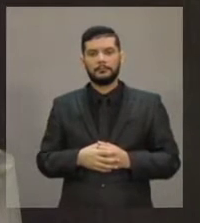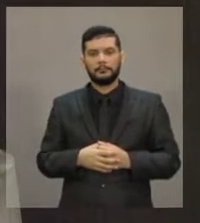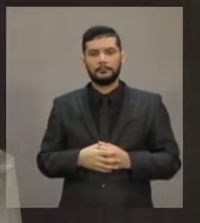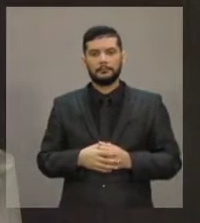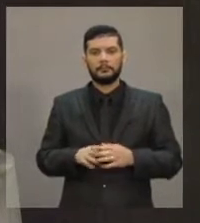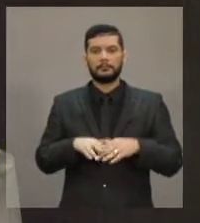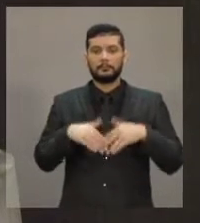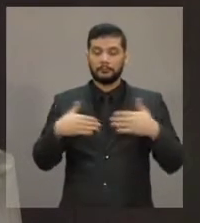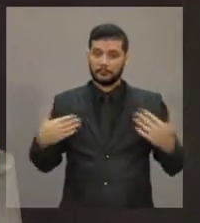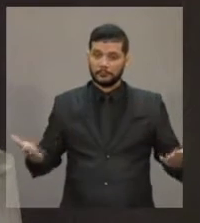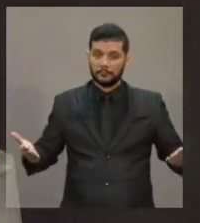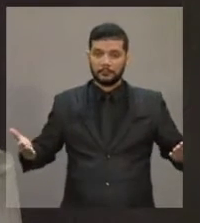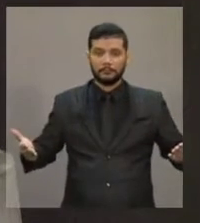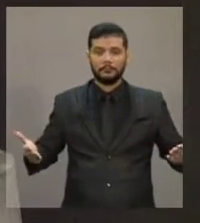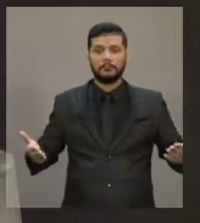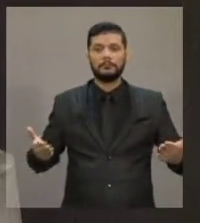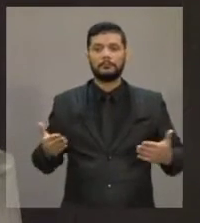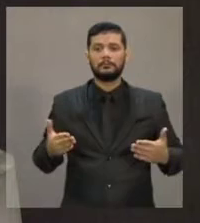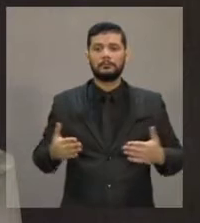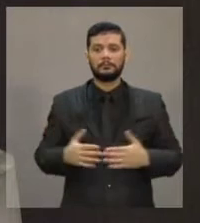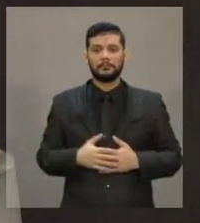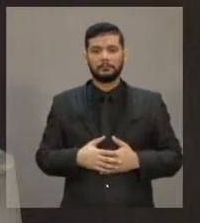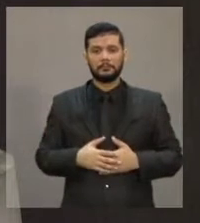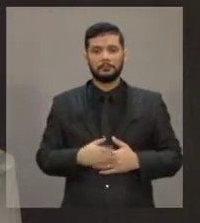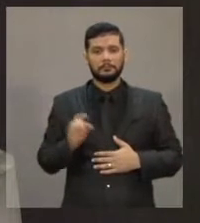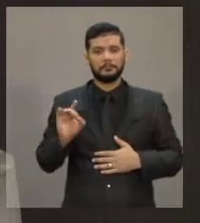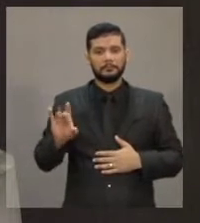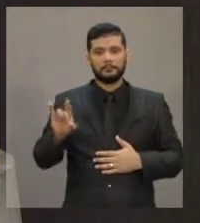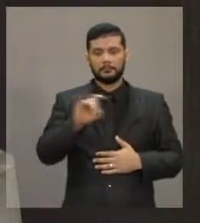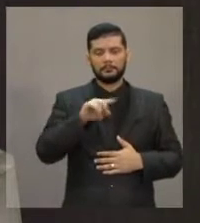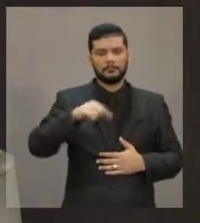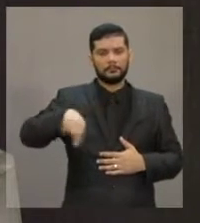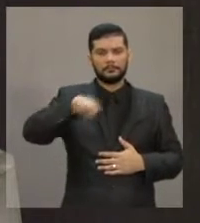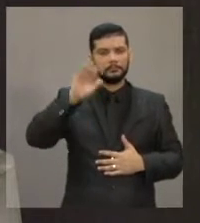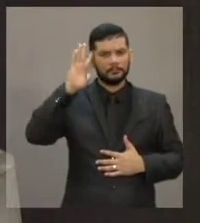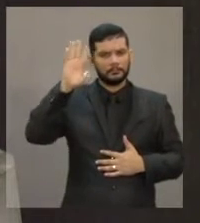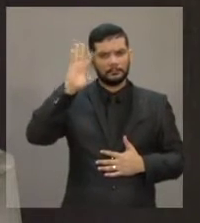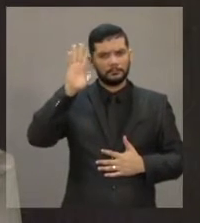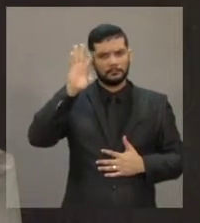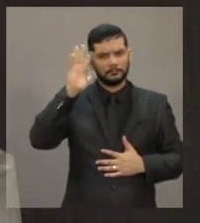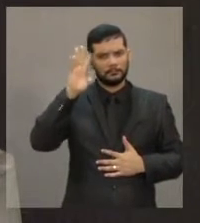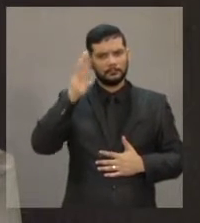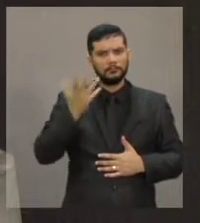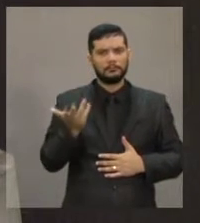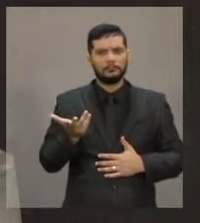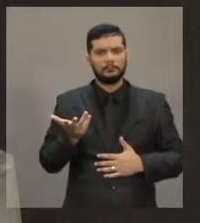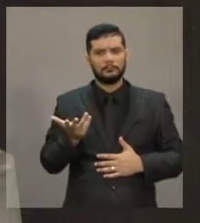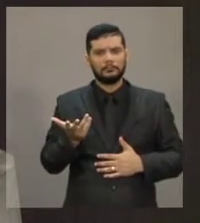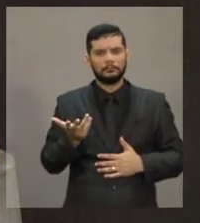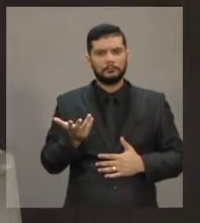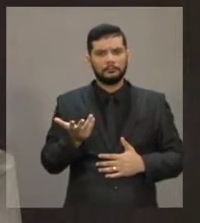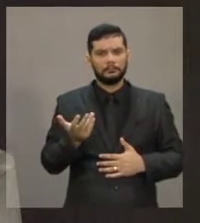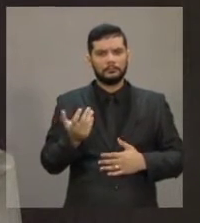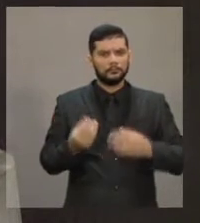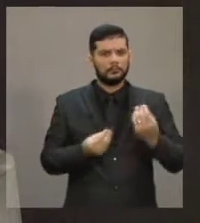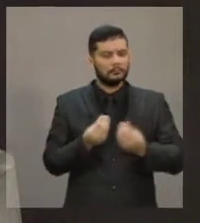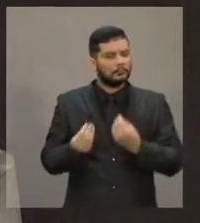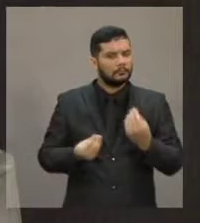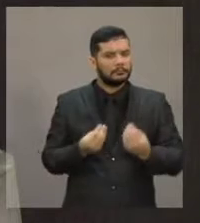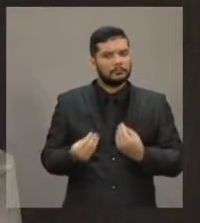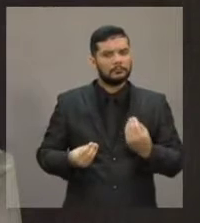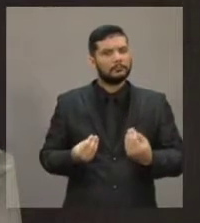possa raciocinar a partir do quais são os móveis que estão se